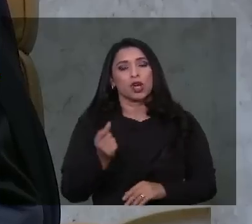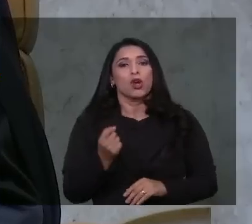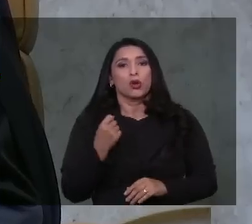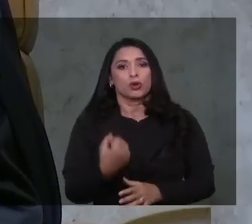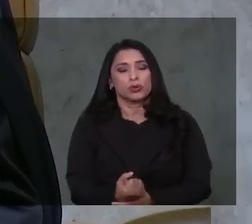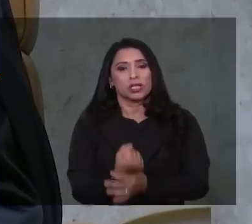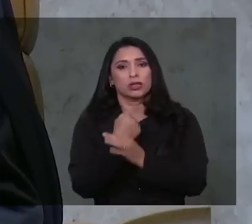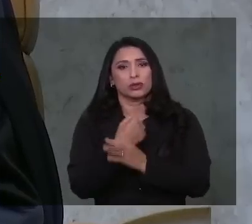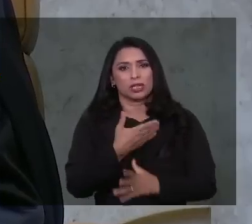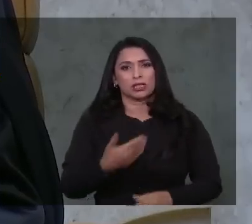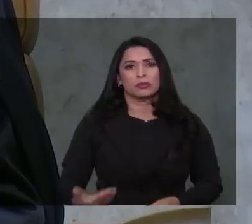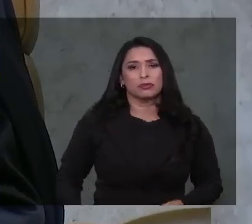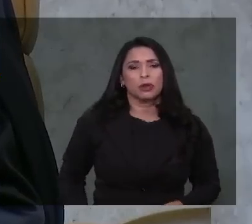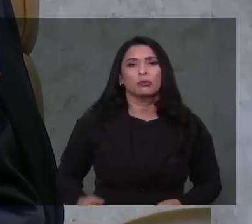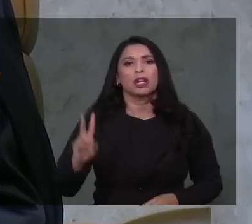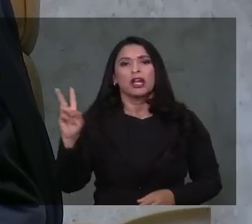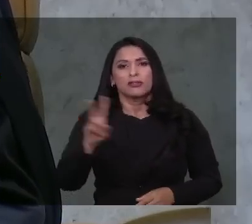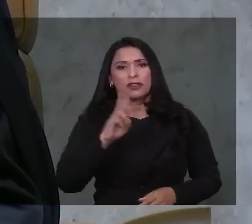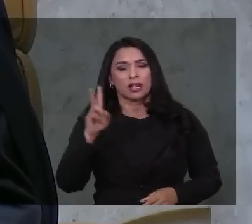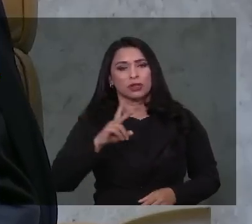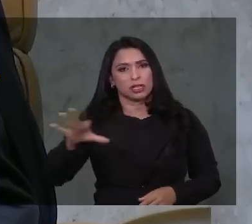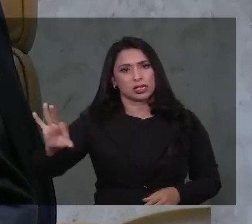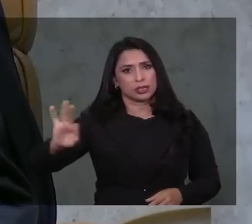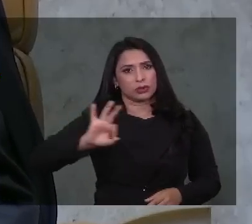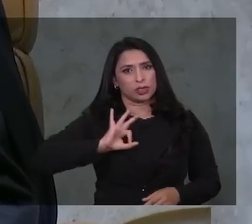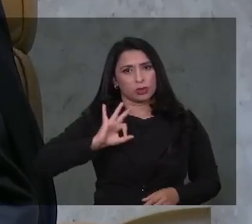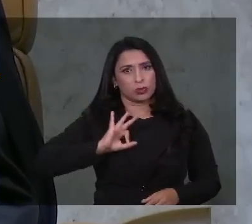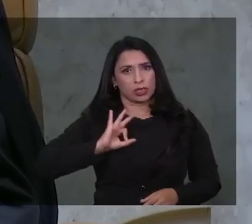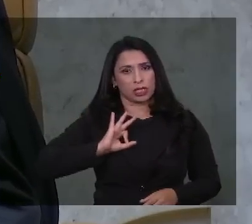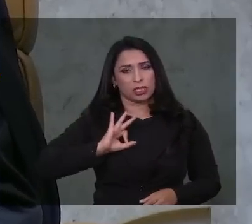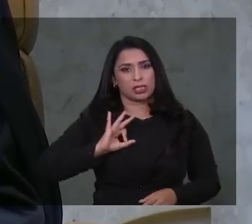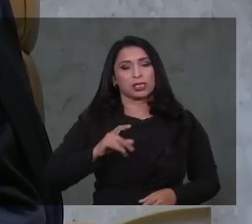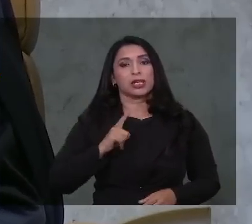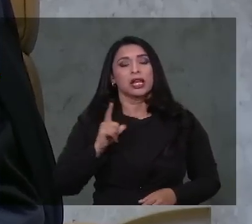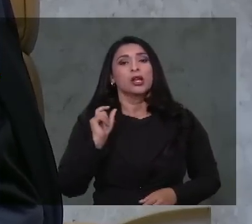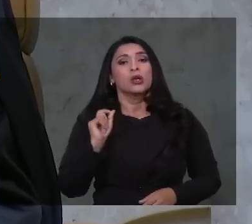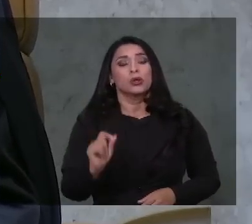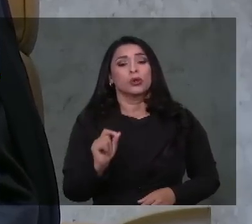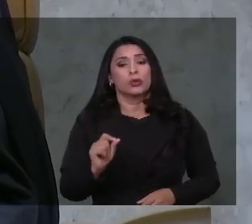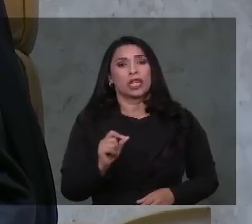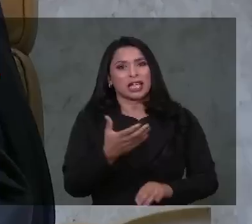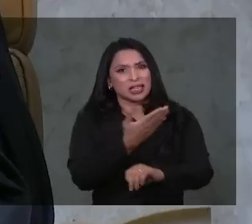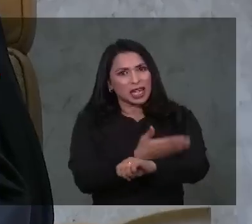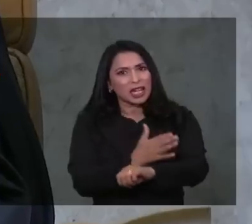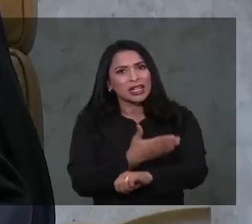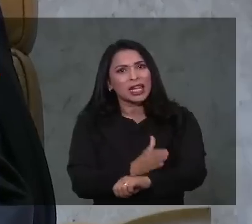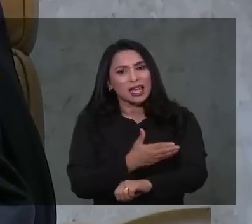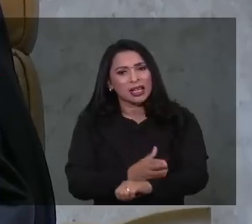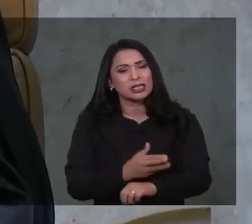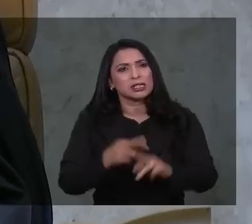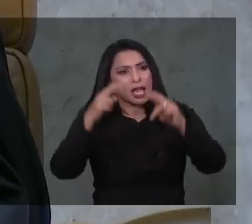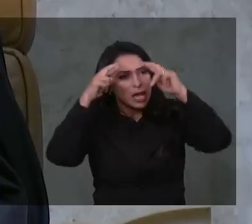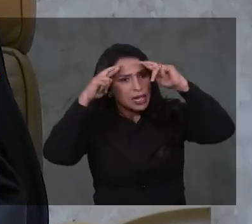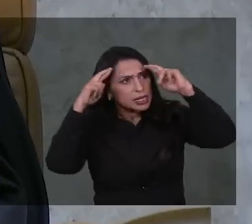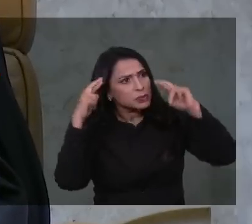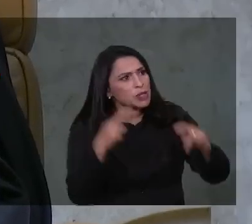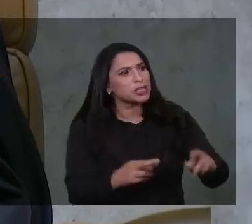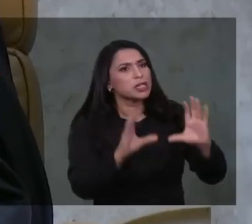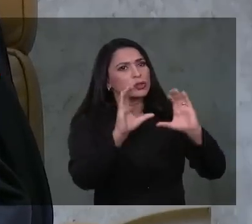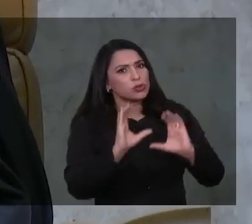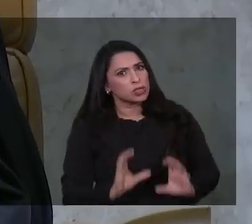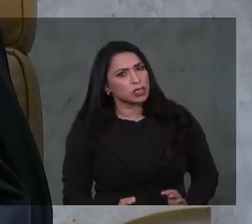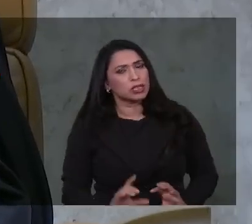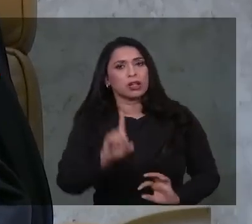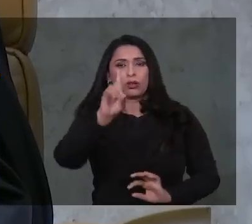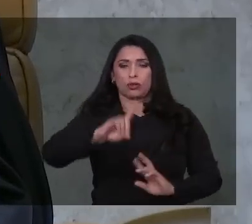pública e valorização das polícias, treinadas numa imprescindível cultura de respeito à cidadania e aos